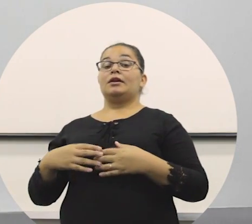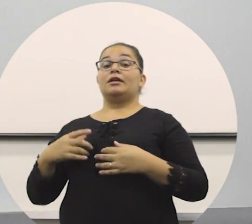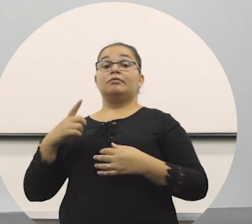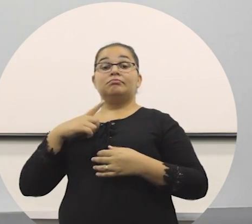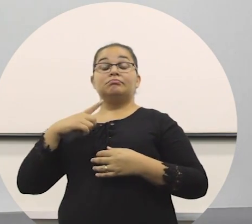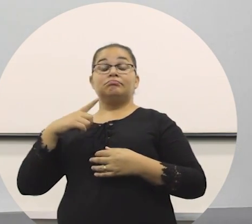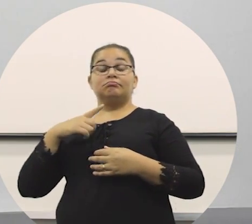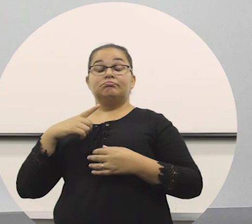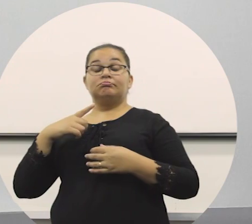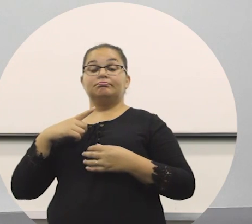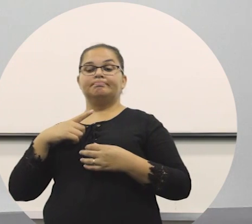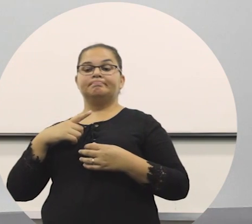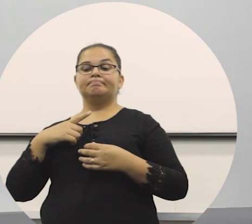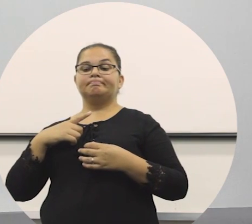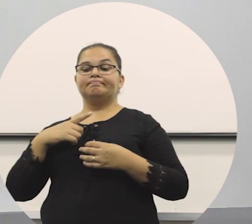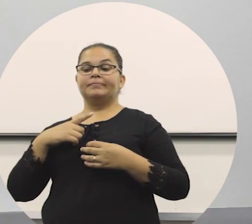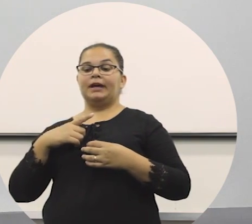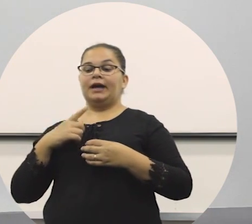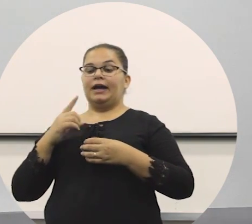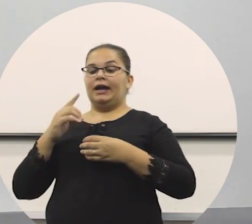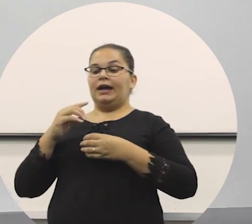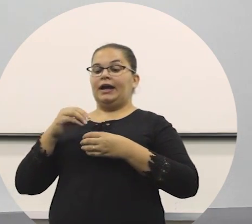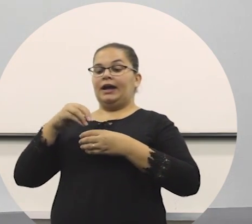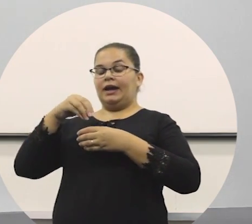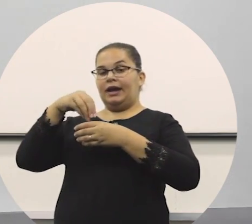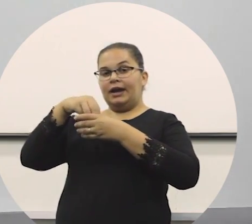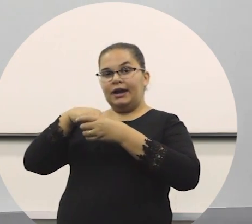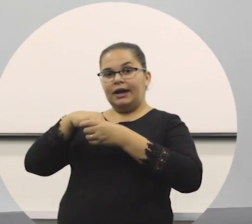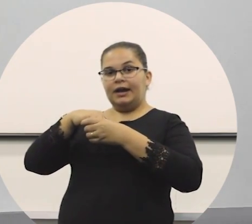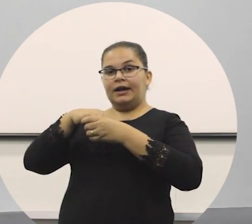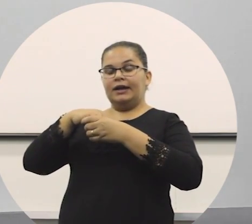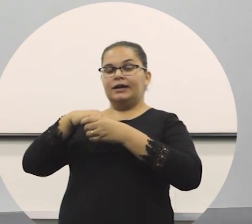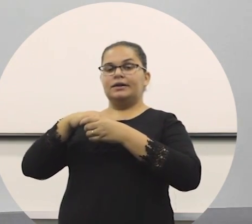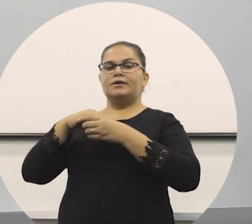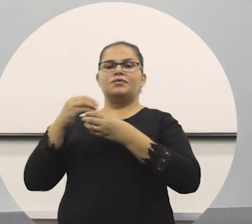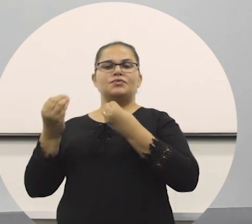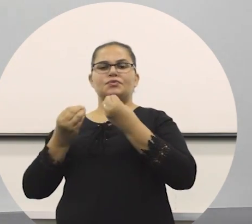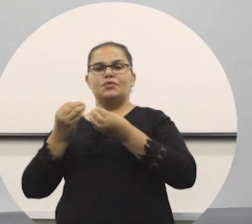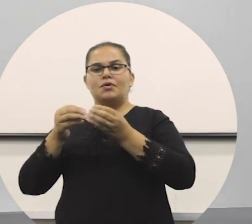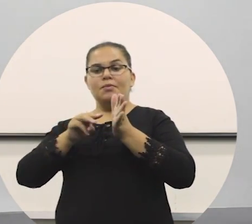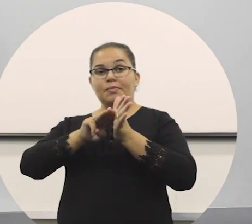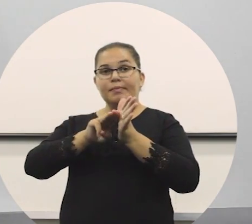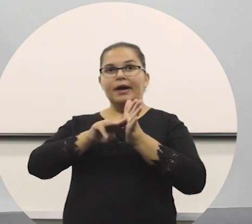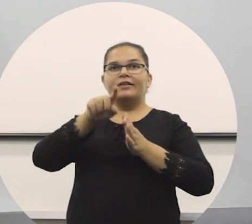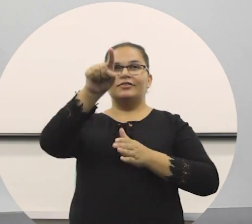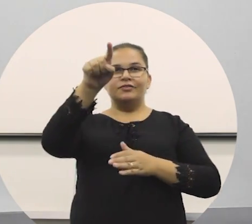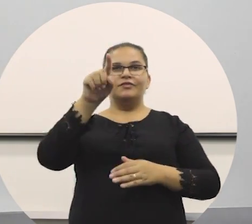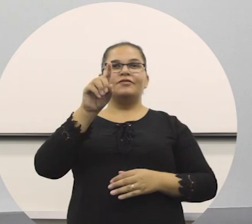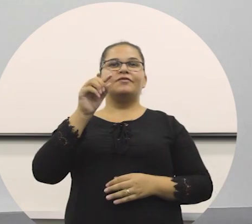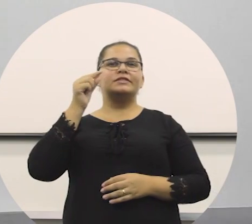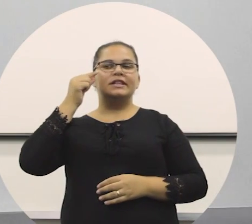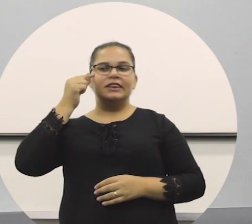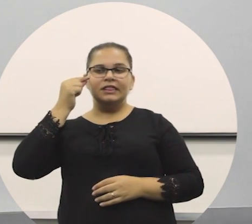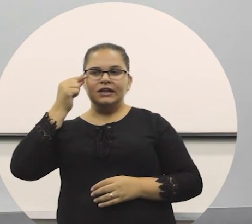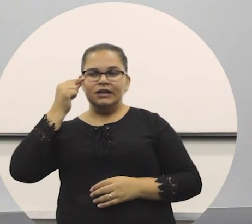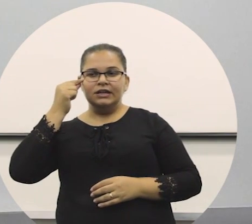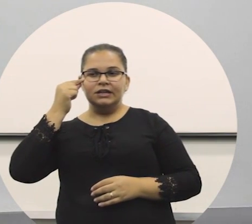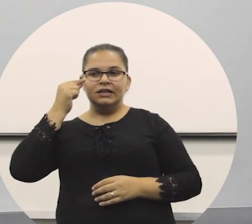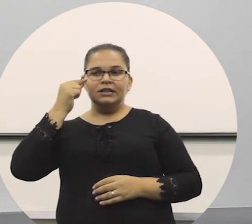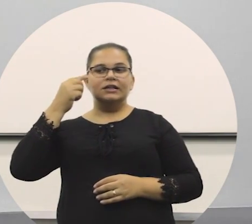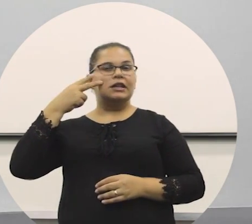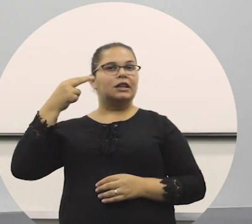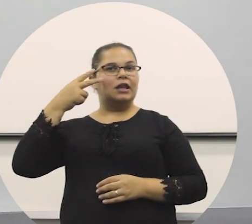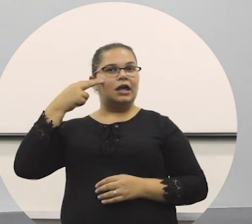tem esse componente importante sobre o método que você comentou, Dani, antes de começar a aula,